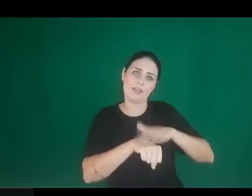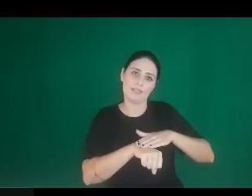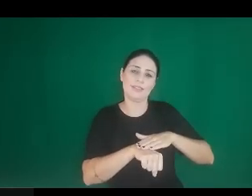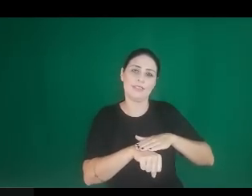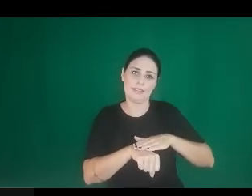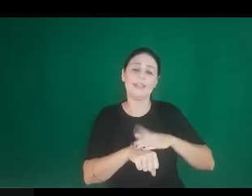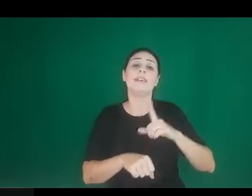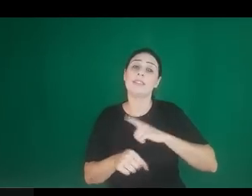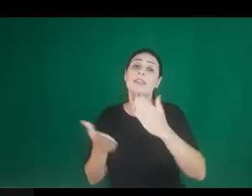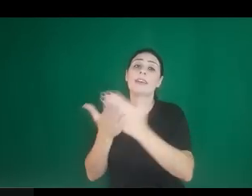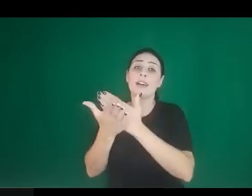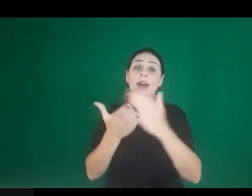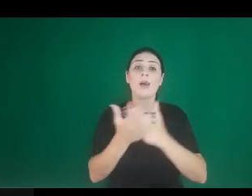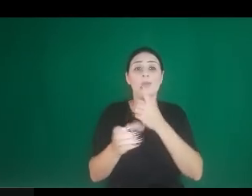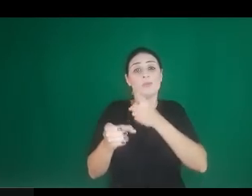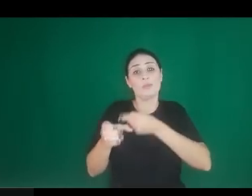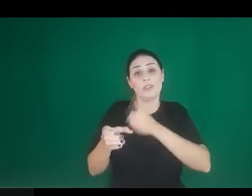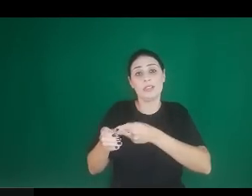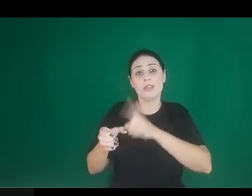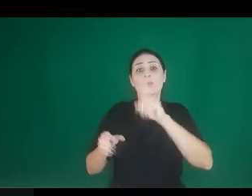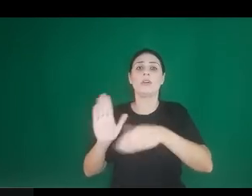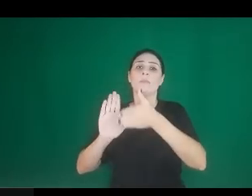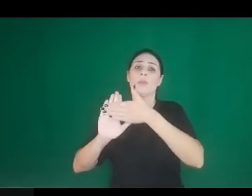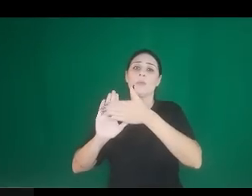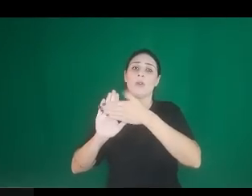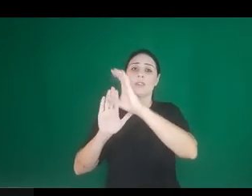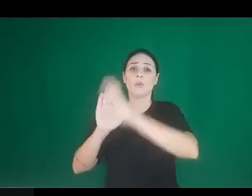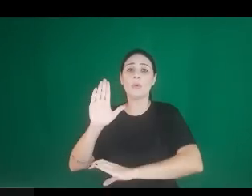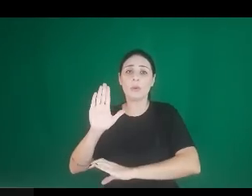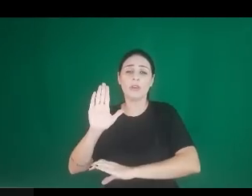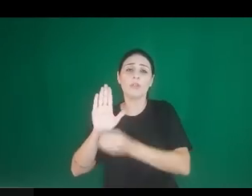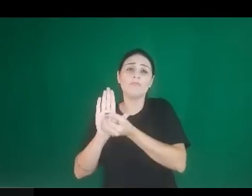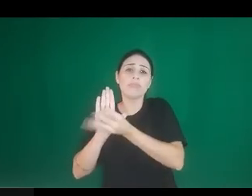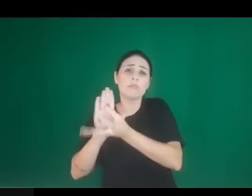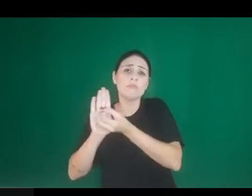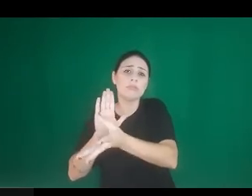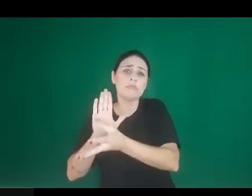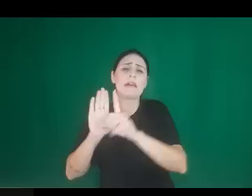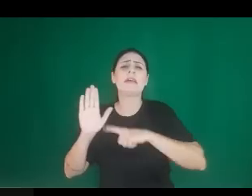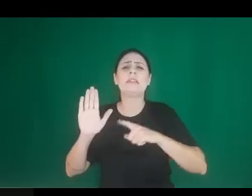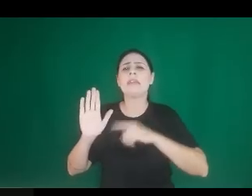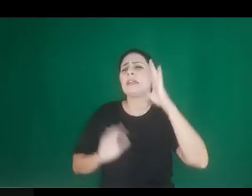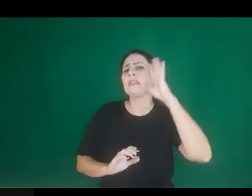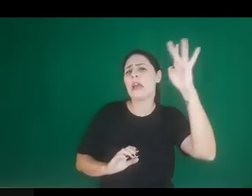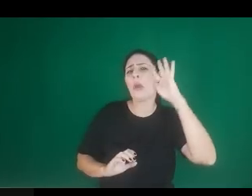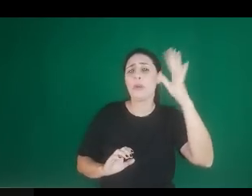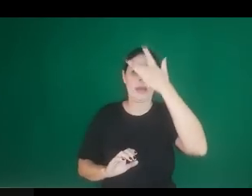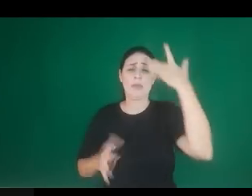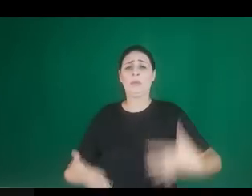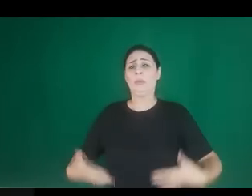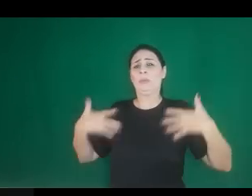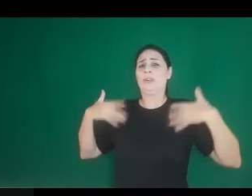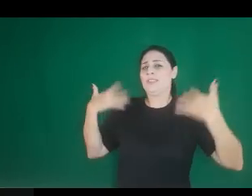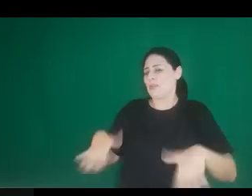Porque muitas vezes a gente tem municípios que colocam uma proposta curricular que é de uma determinada fundamentação, e é uma coisa, e as pessoas